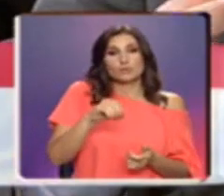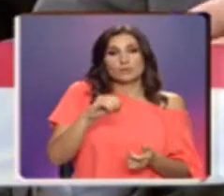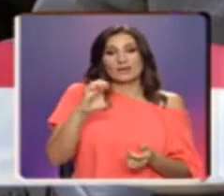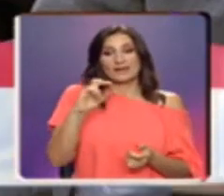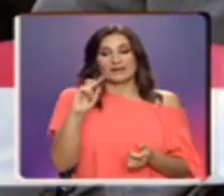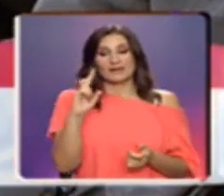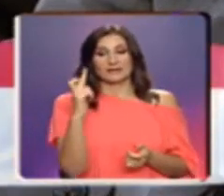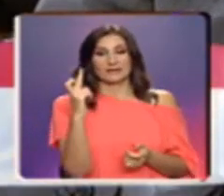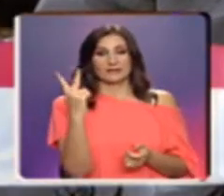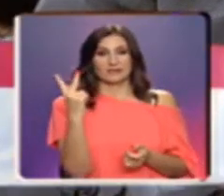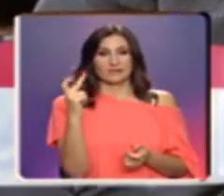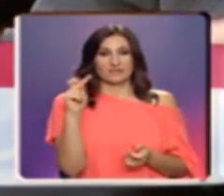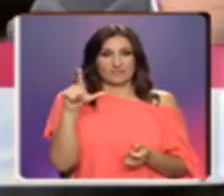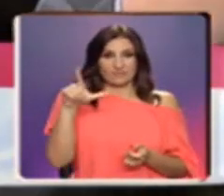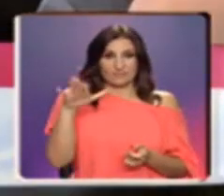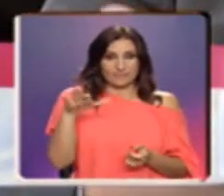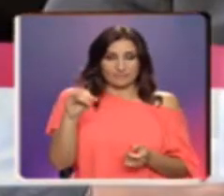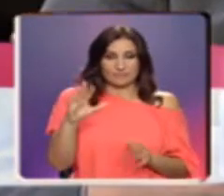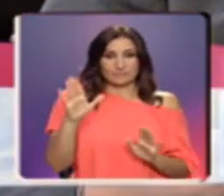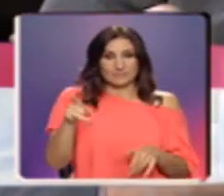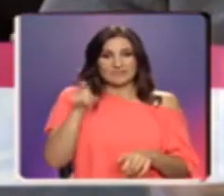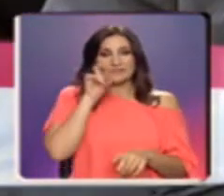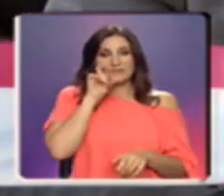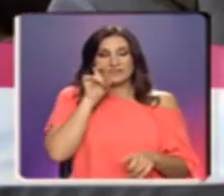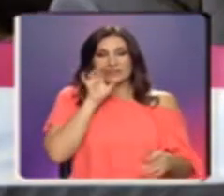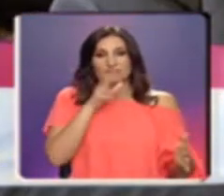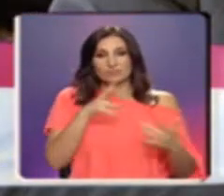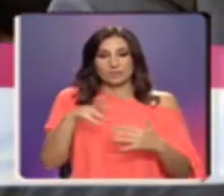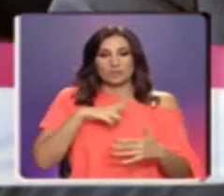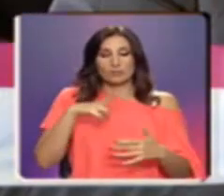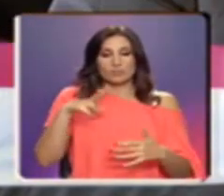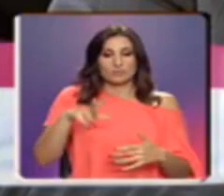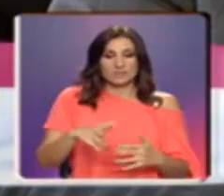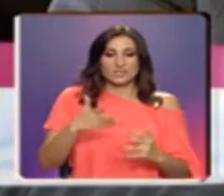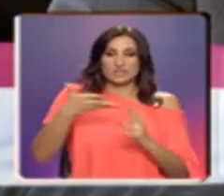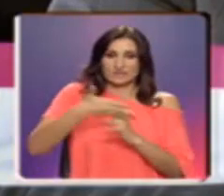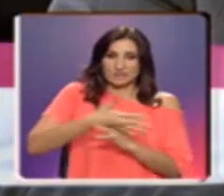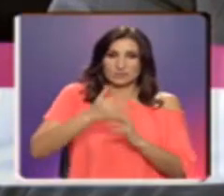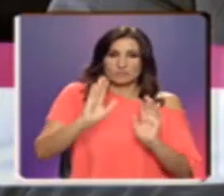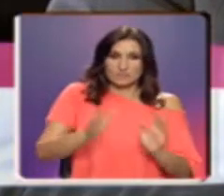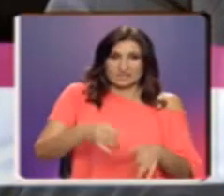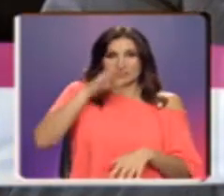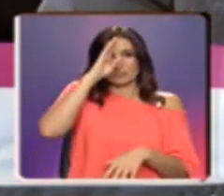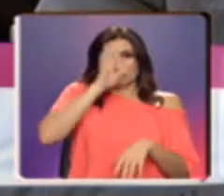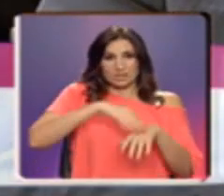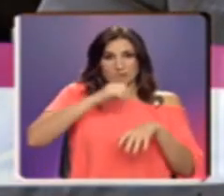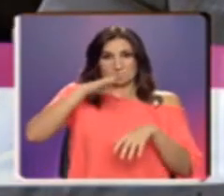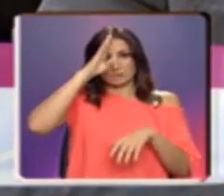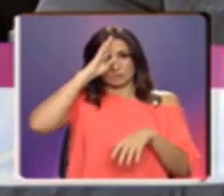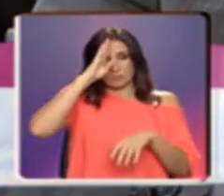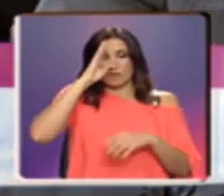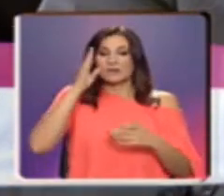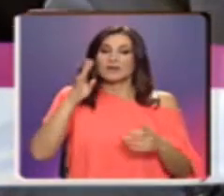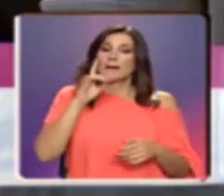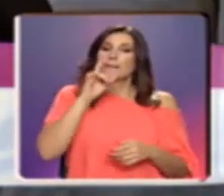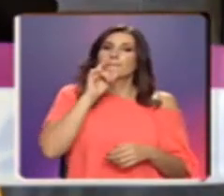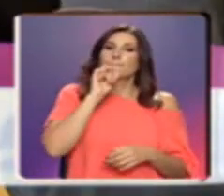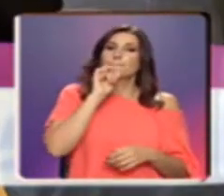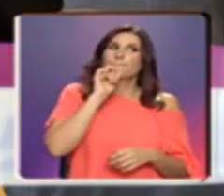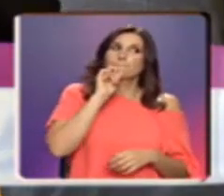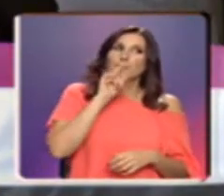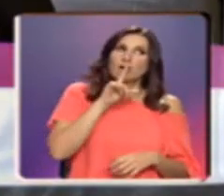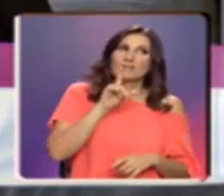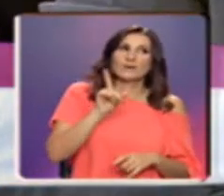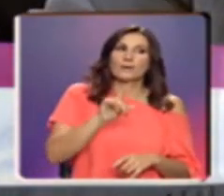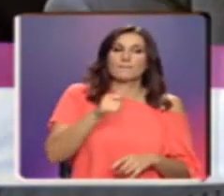Sporting, que tem que fazer intervenções na defesa do futebol português e do Sporting Clube Portugal, pode não ser aquele